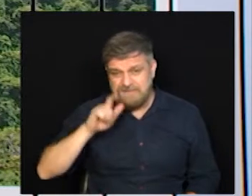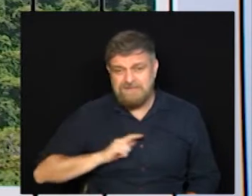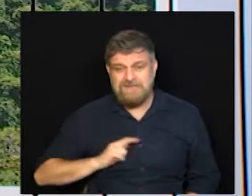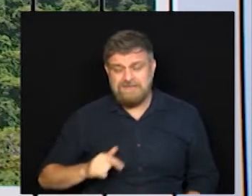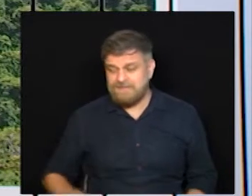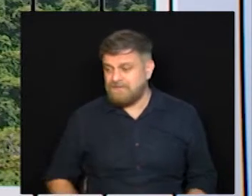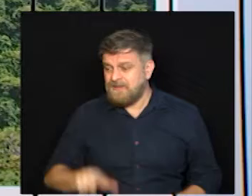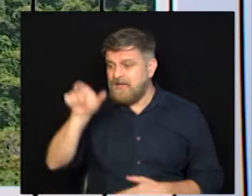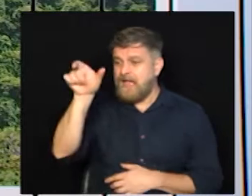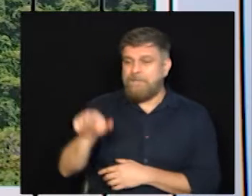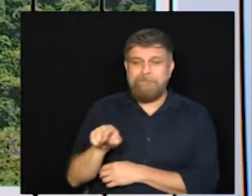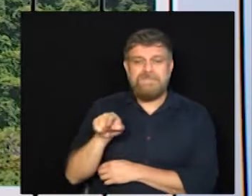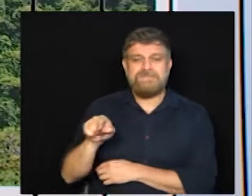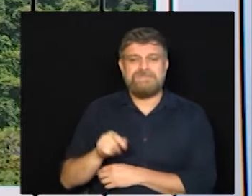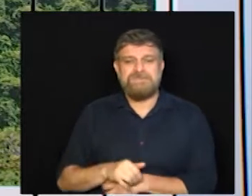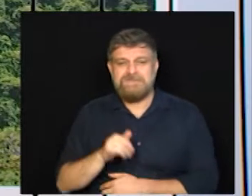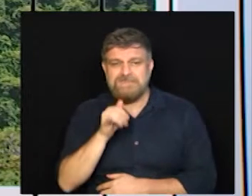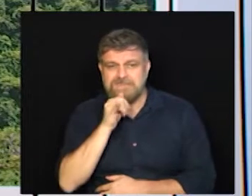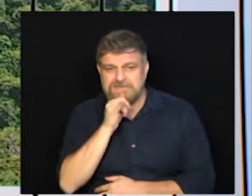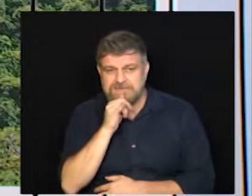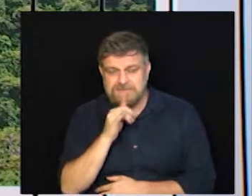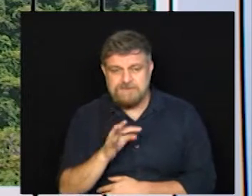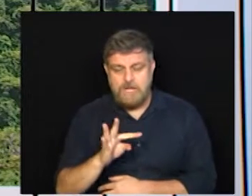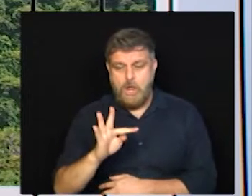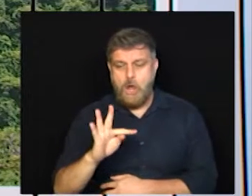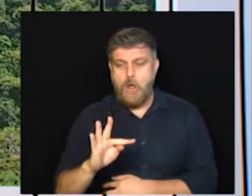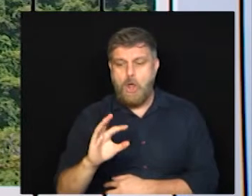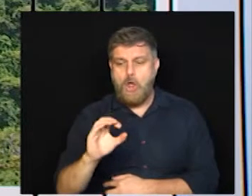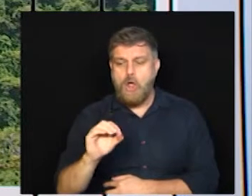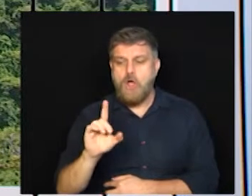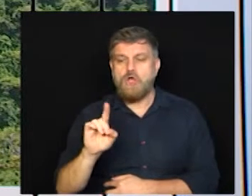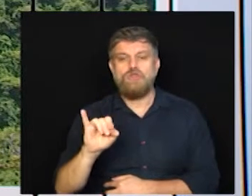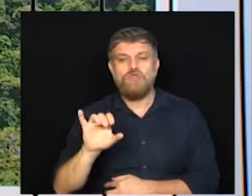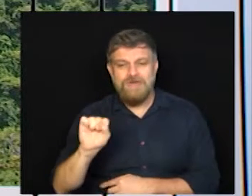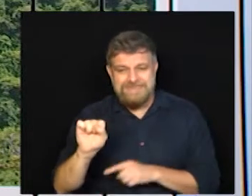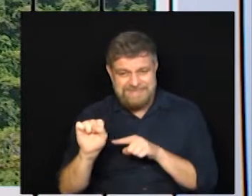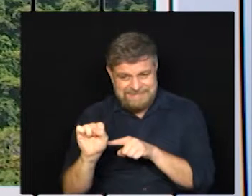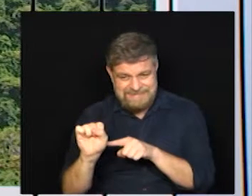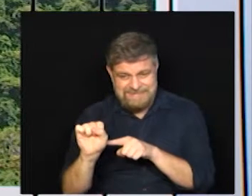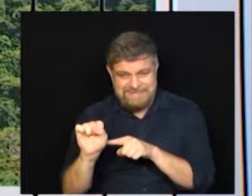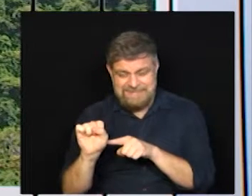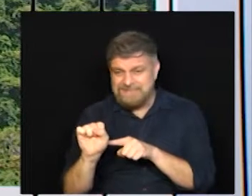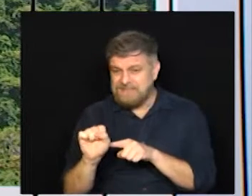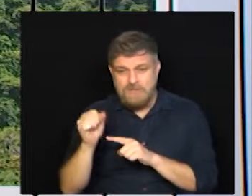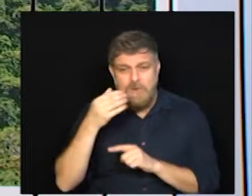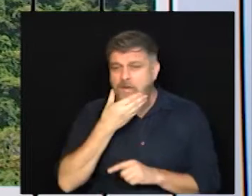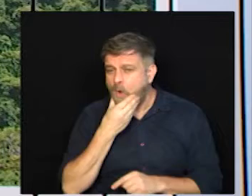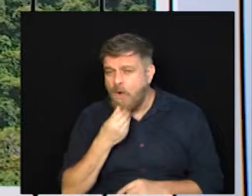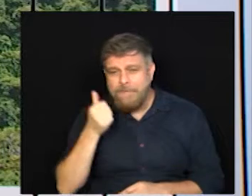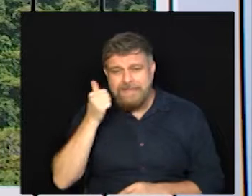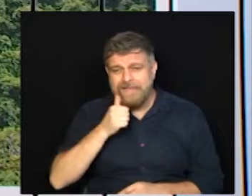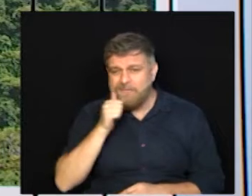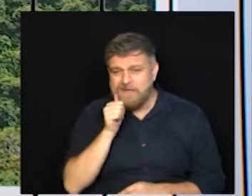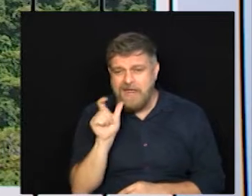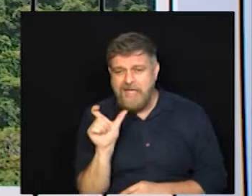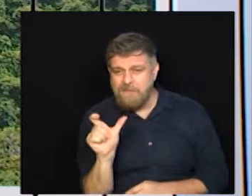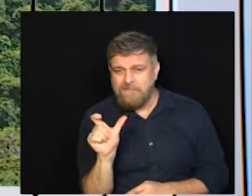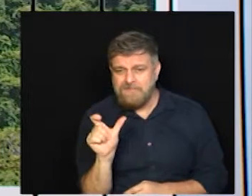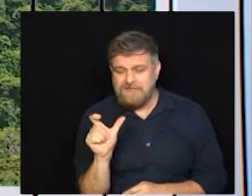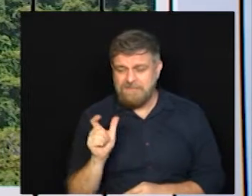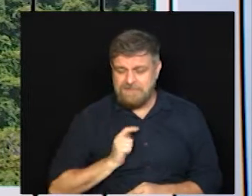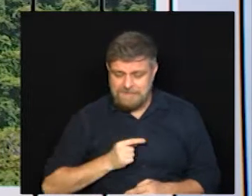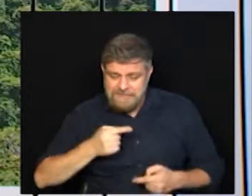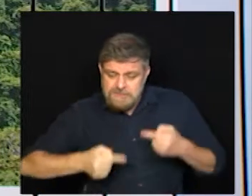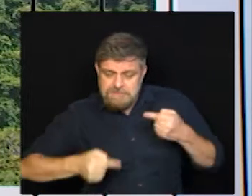gênero, né? Igual todes, que é uma palavra que a gente utiliza bastante, e como que a gente, e pensar, né? Tentar fóruns de discussões para a